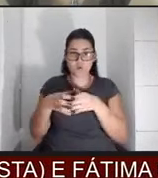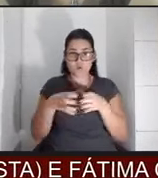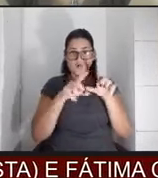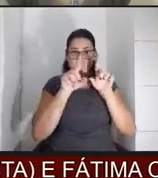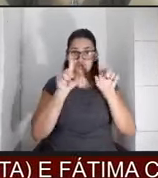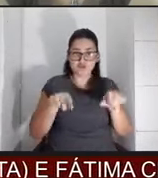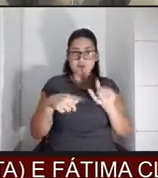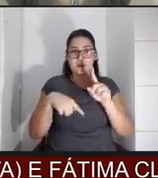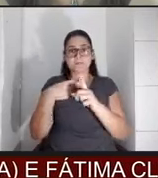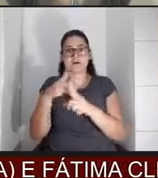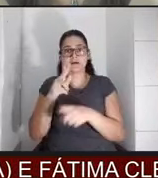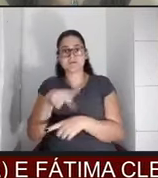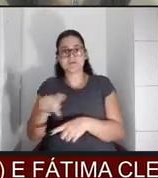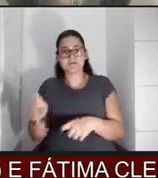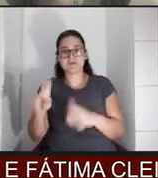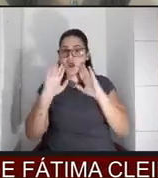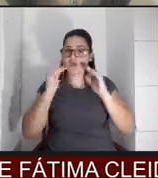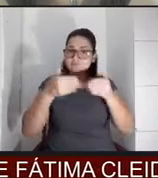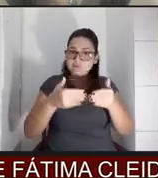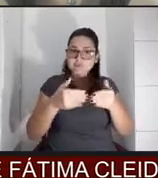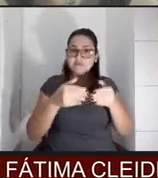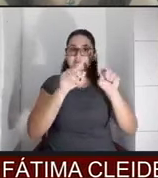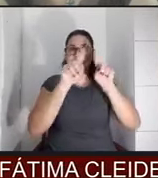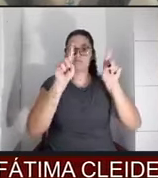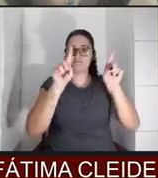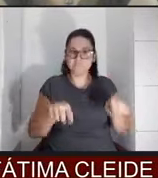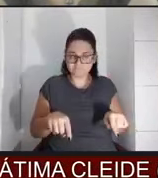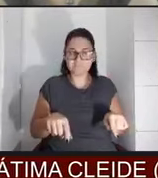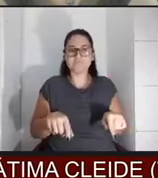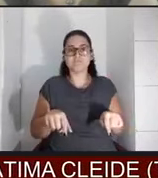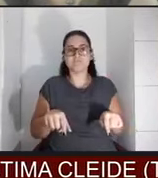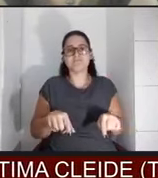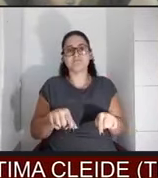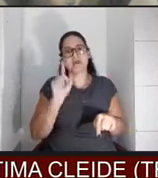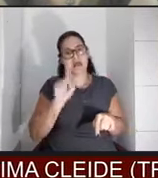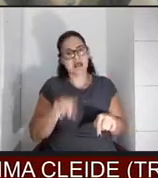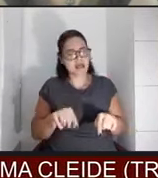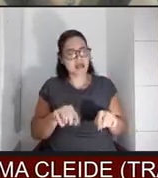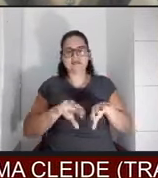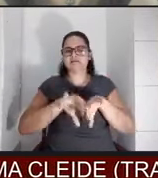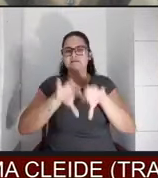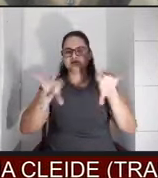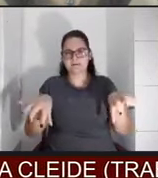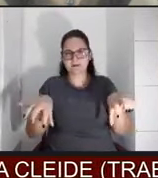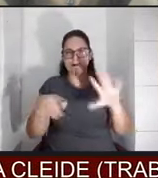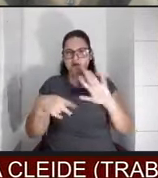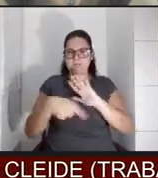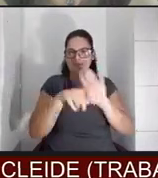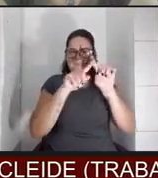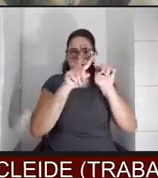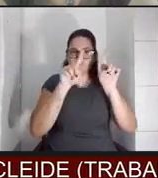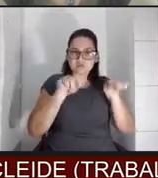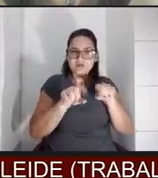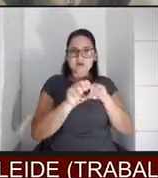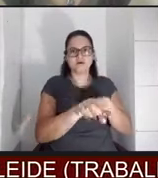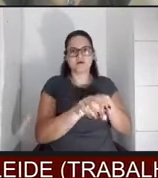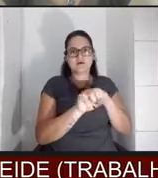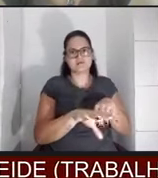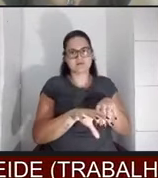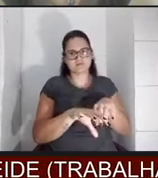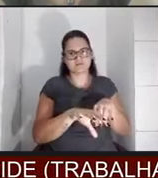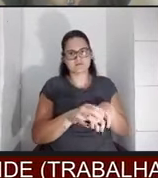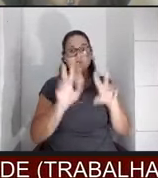ou específicas, como é o caso da FUS e do SAI, que são entidades aí específicas de funcionários da educação, a